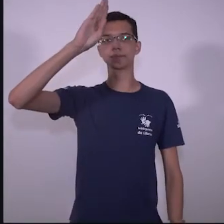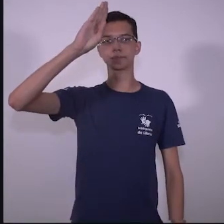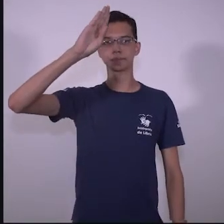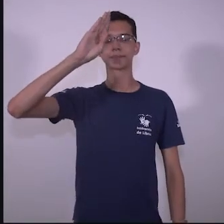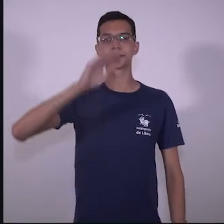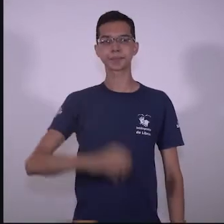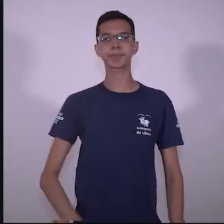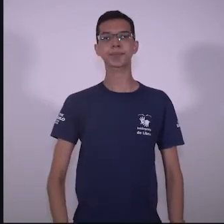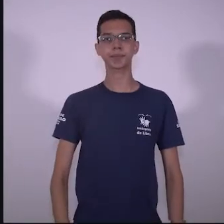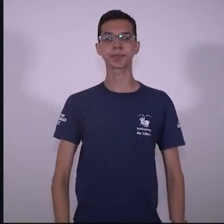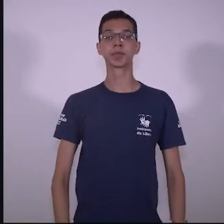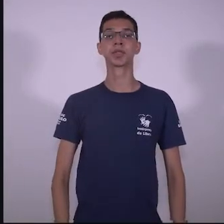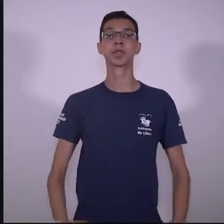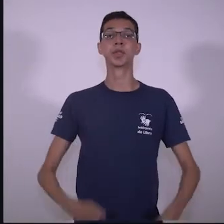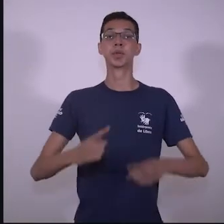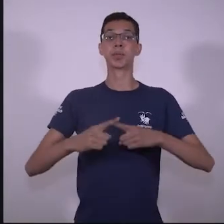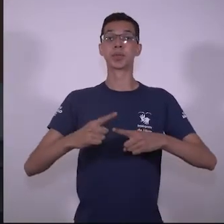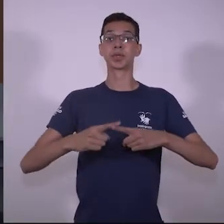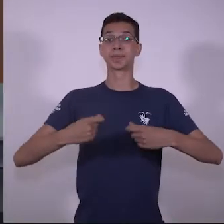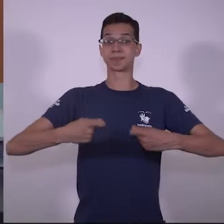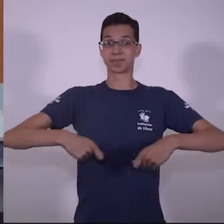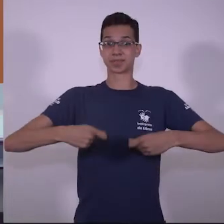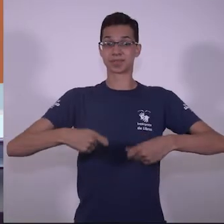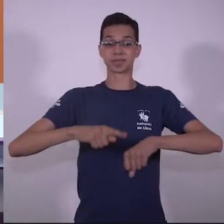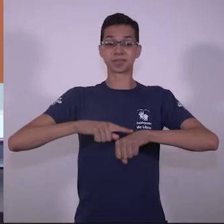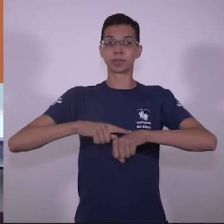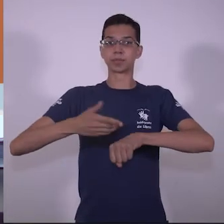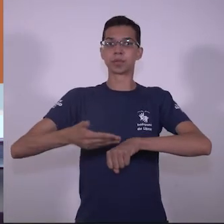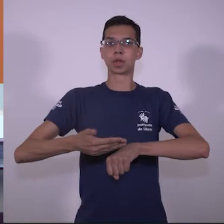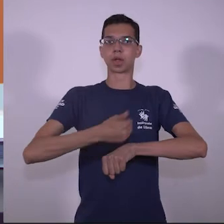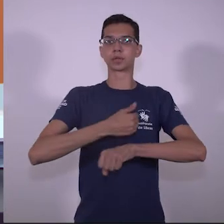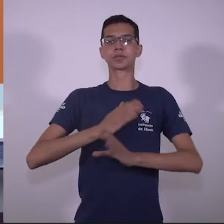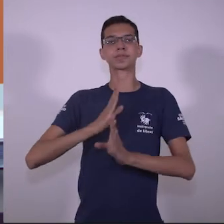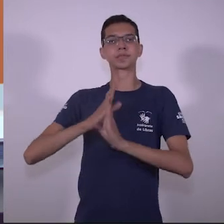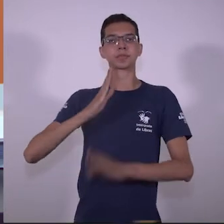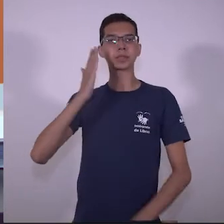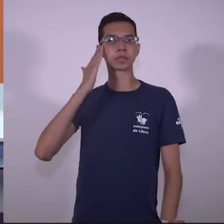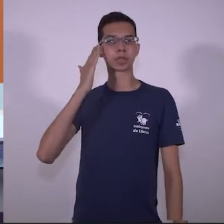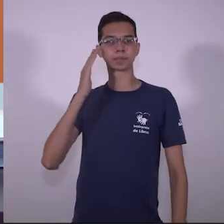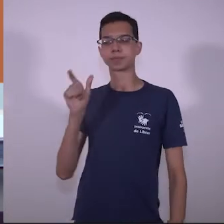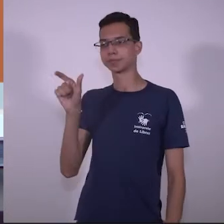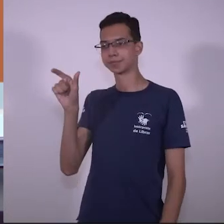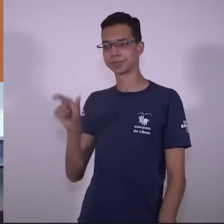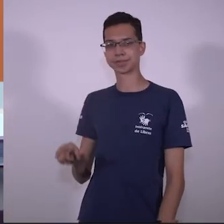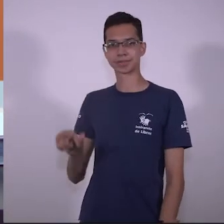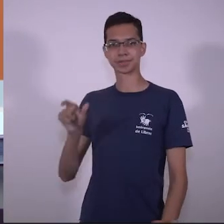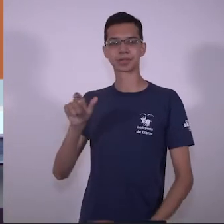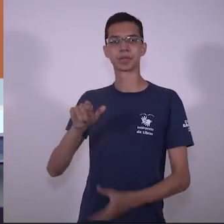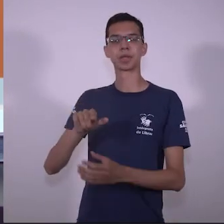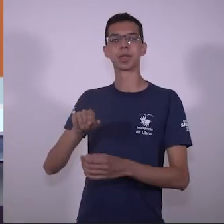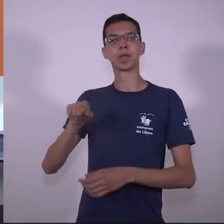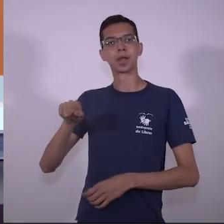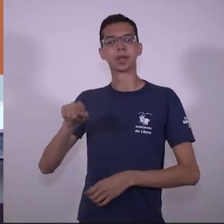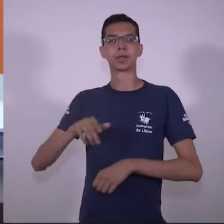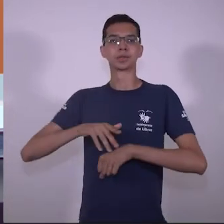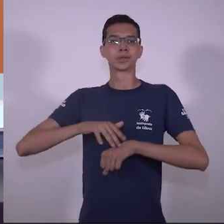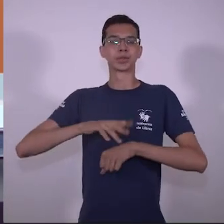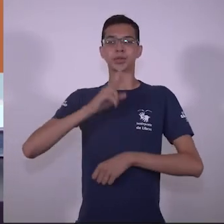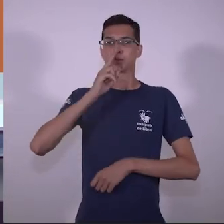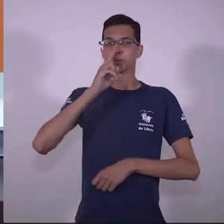de forma prematura, precoce, identificar aquele paciente que seguramente vai se agravar e, portanto,